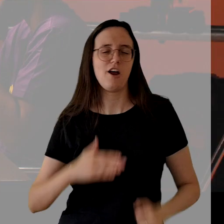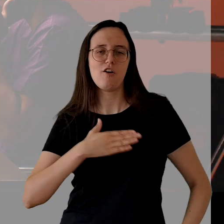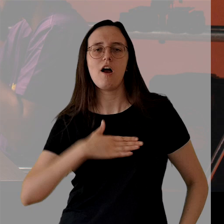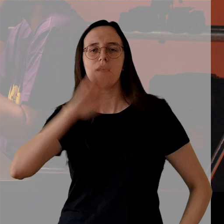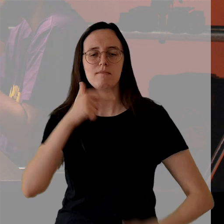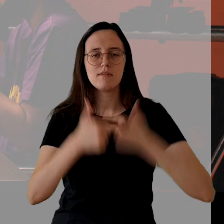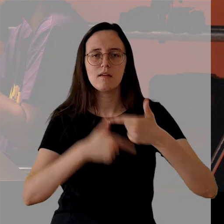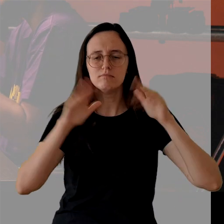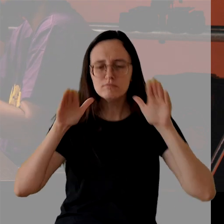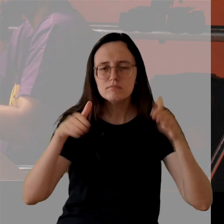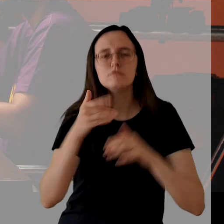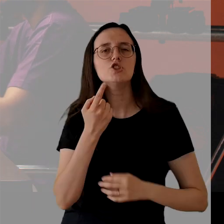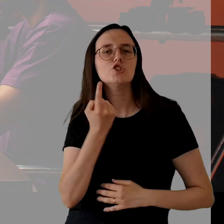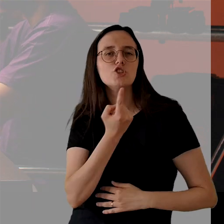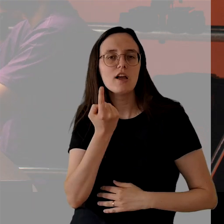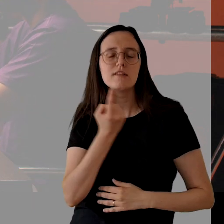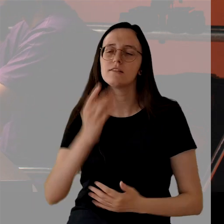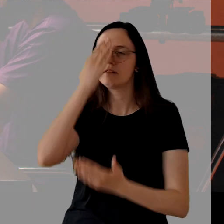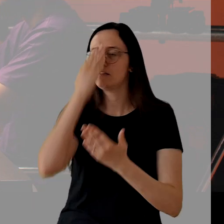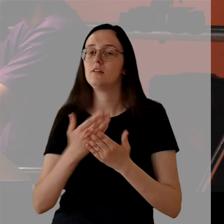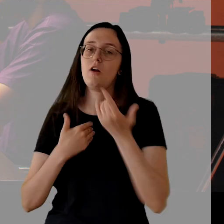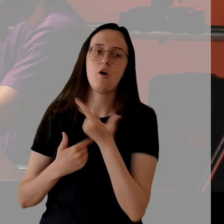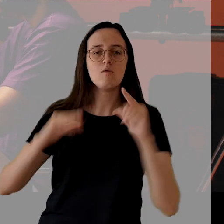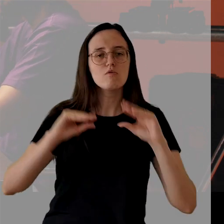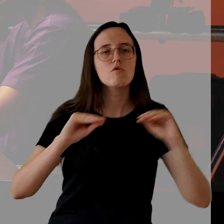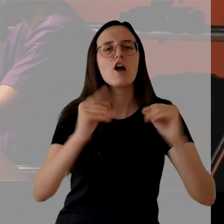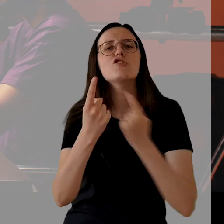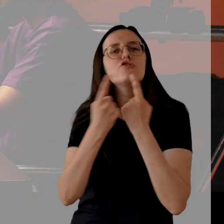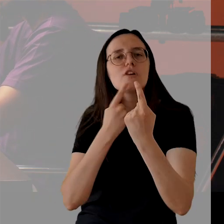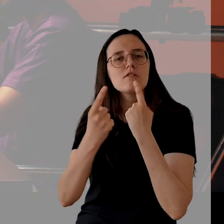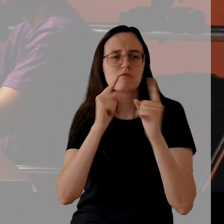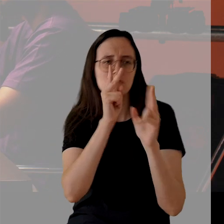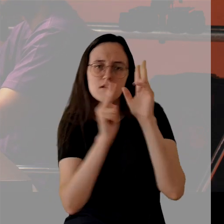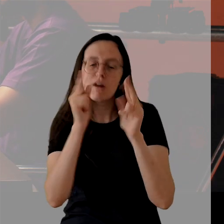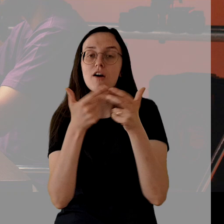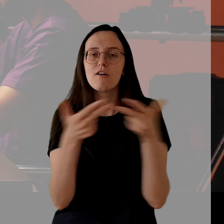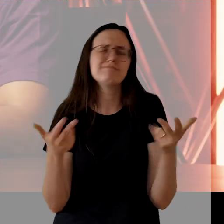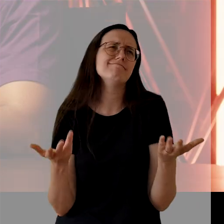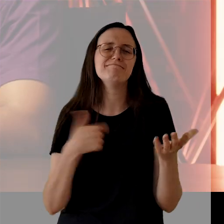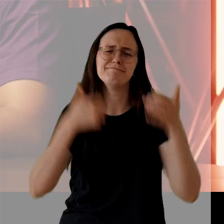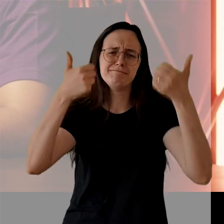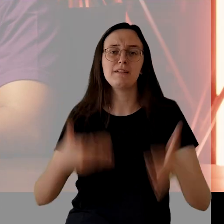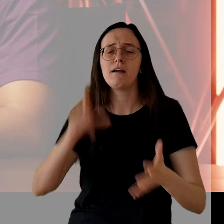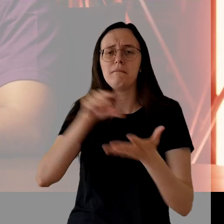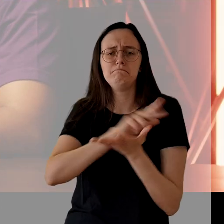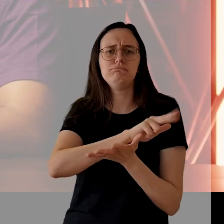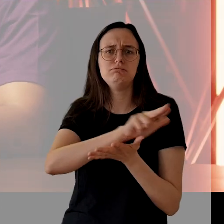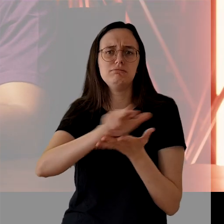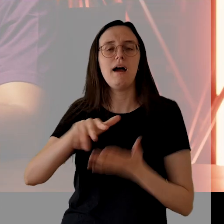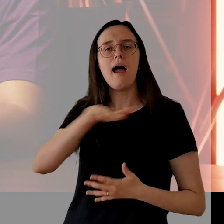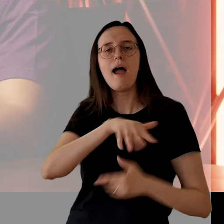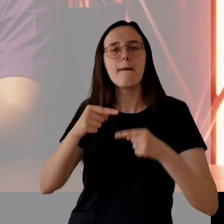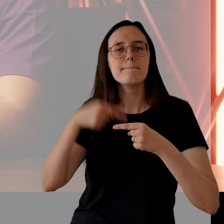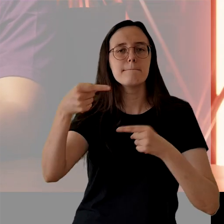mais concentrado, sozinho, eu poderia ir para uma edição de diálogo. O que é isso, né? São vários, como eu disse, é um leque que se abre ali na pós-produção.